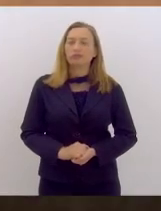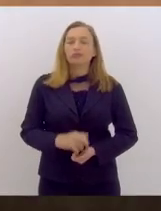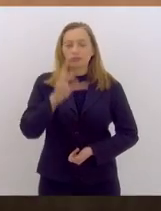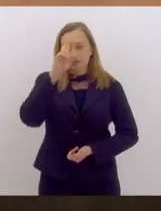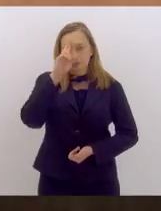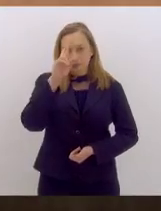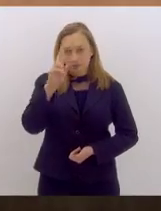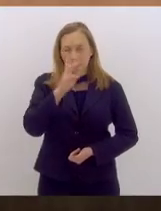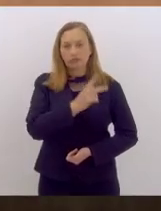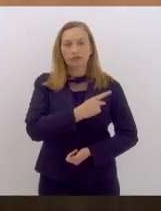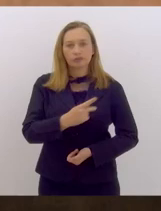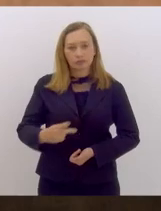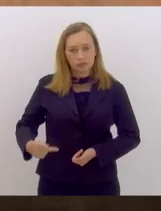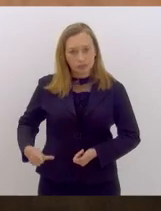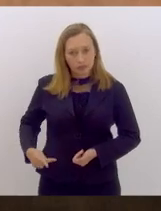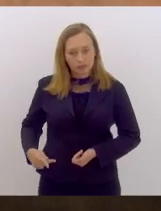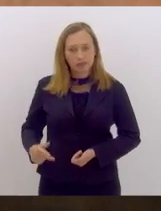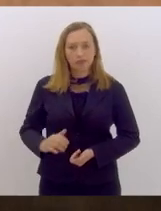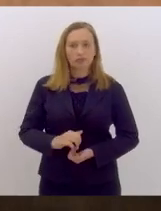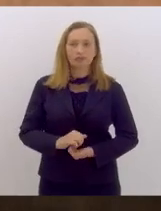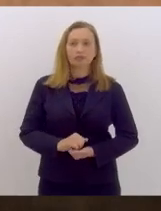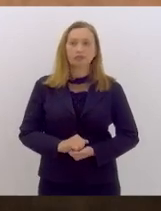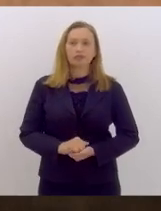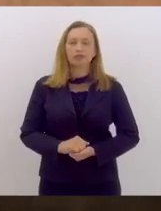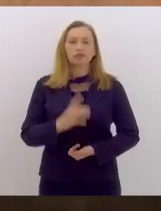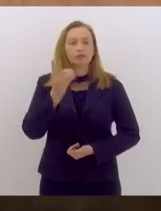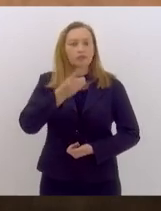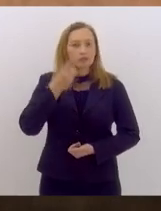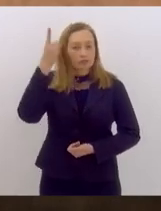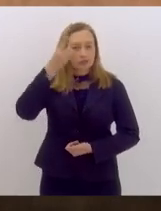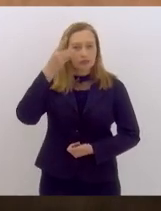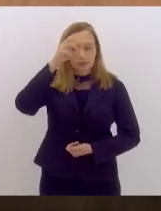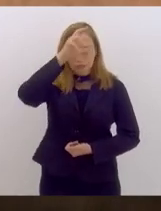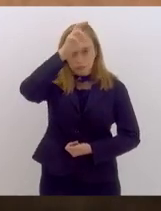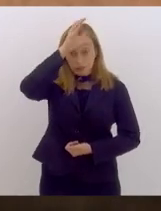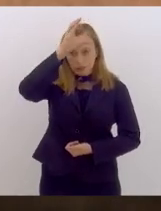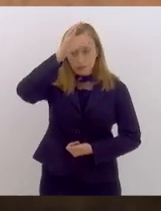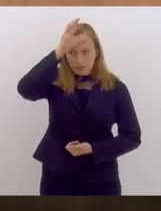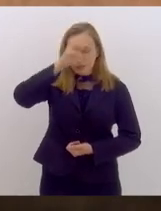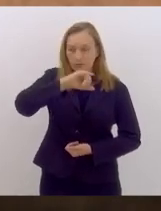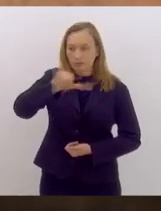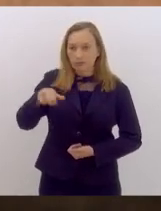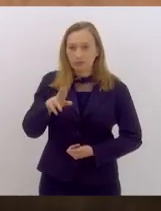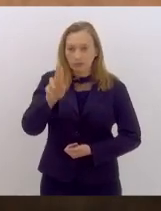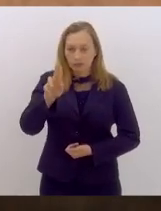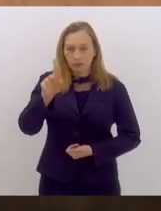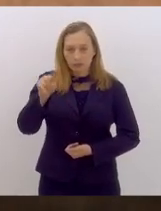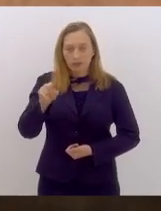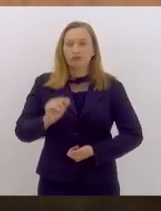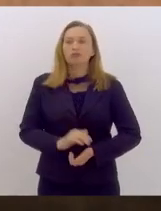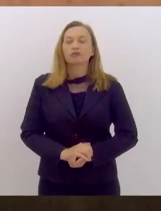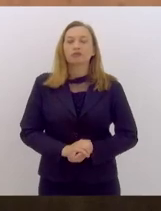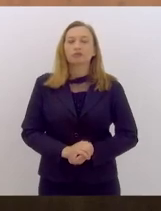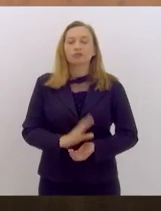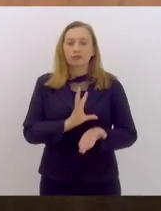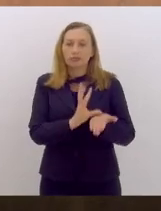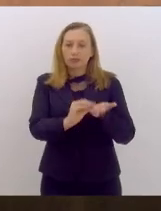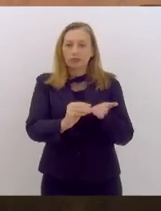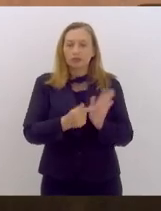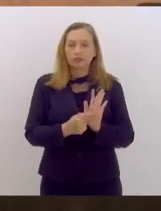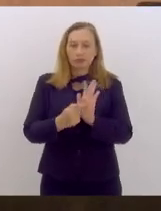senhora Presidente deputada tia Ju a ata